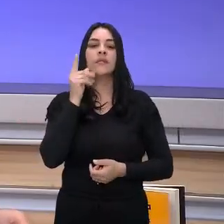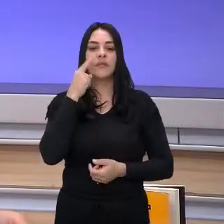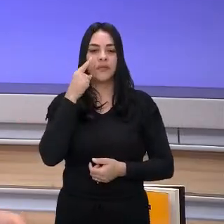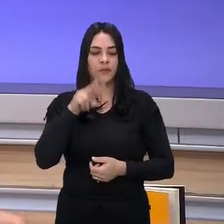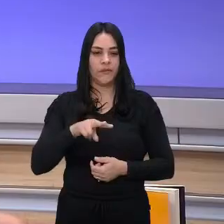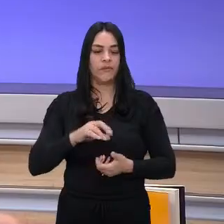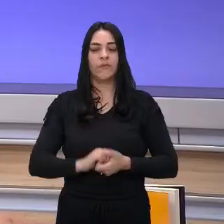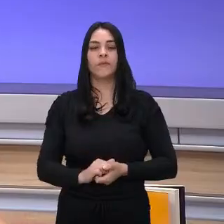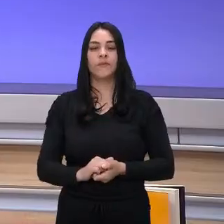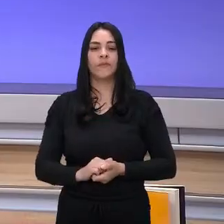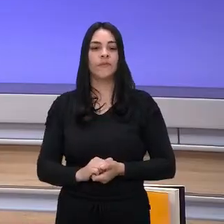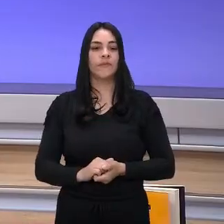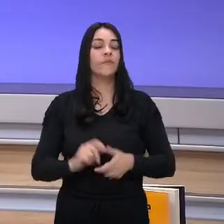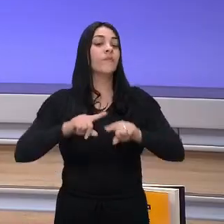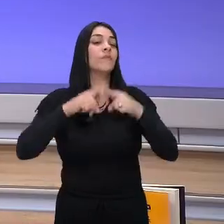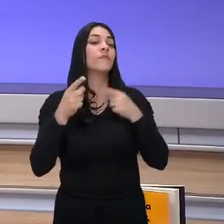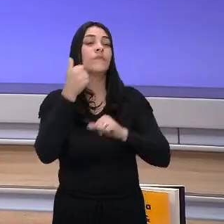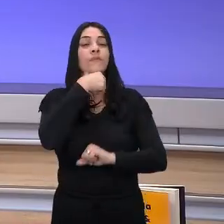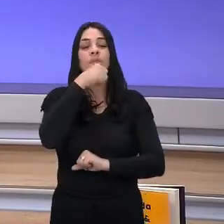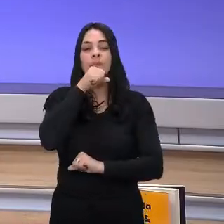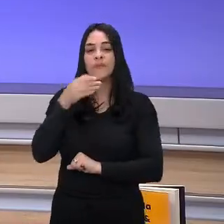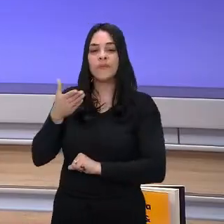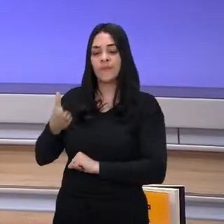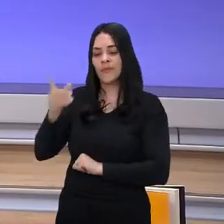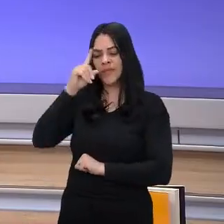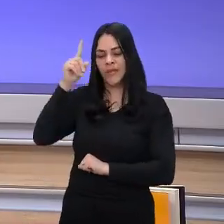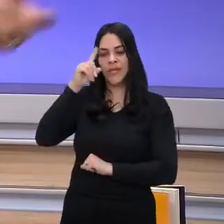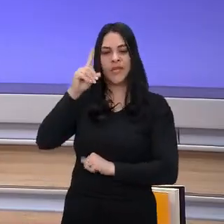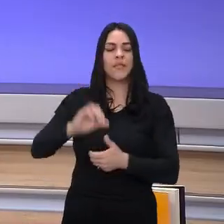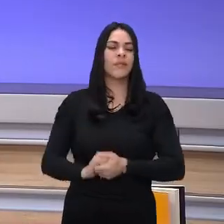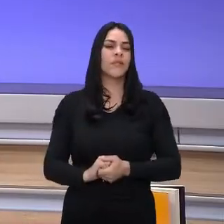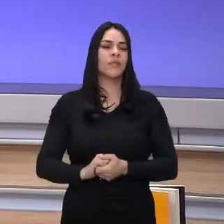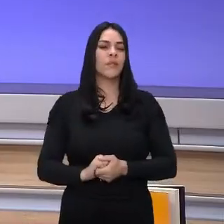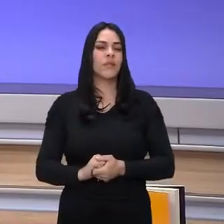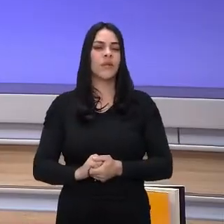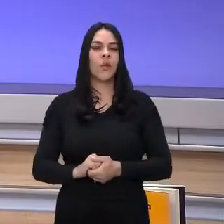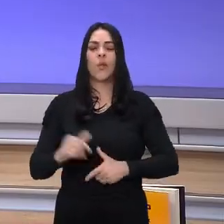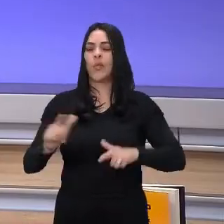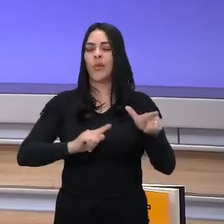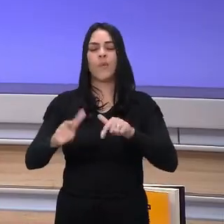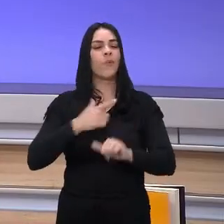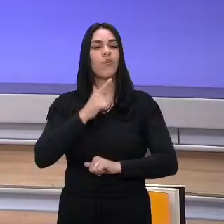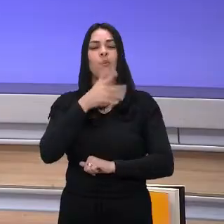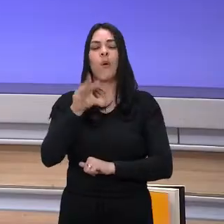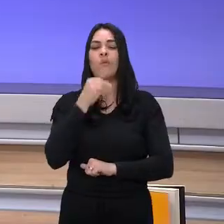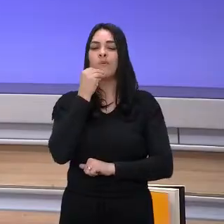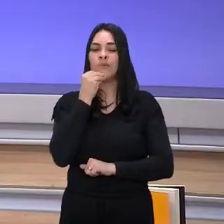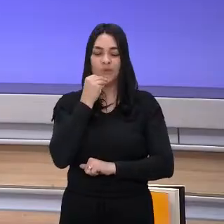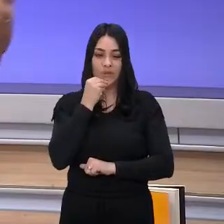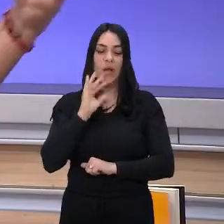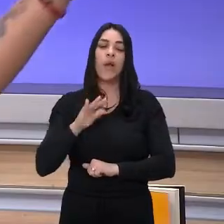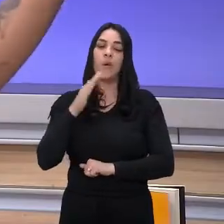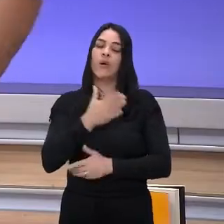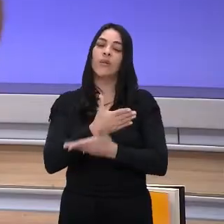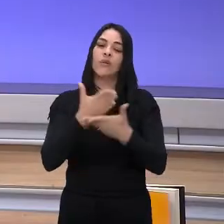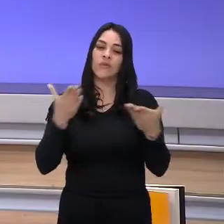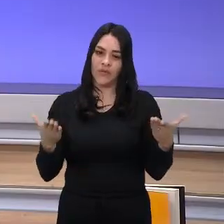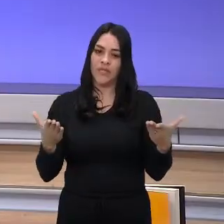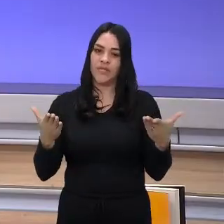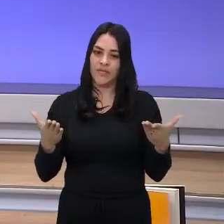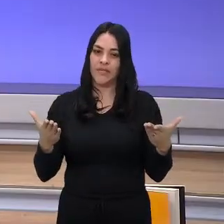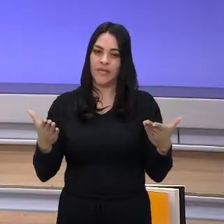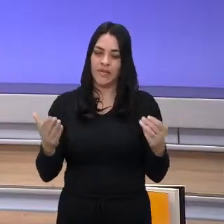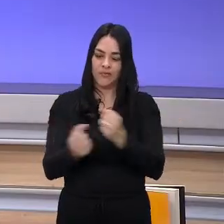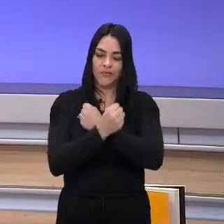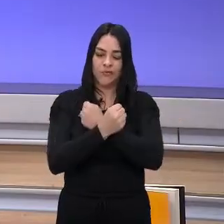oportunidade. Mas aquela mãe que está ali no dia a dia, na correria do trabalho, ela não tem essa oportunidade. Então, quando você abrange